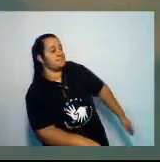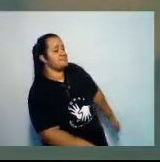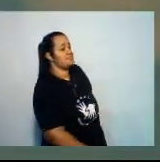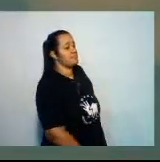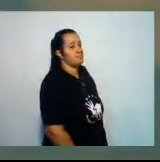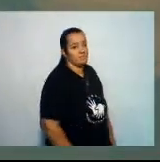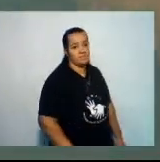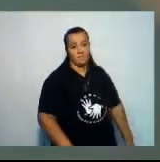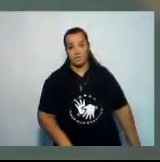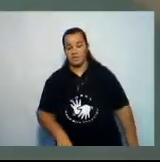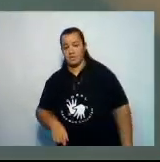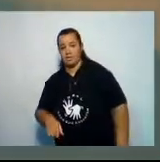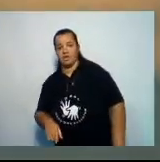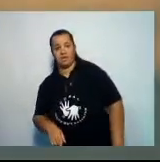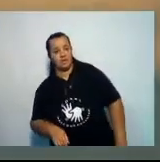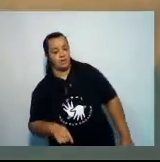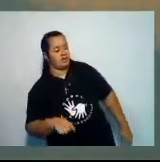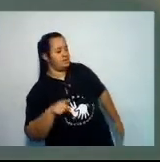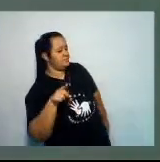te ver chegar.